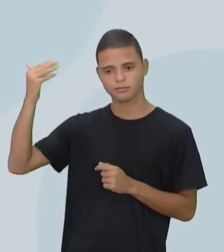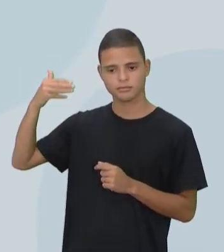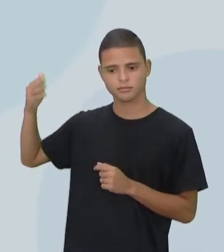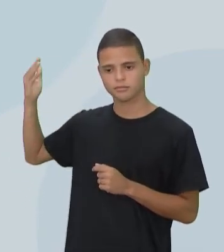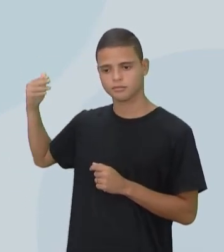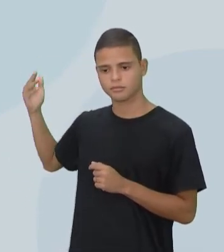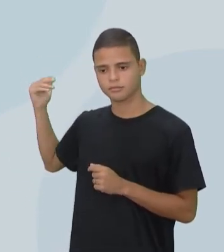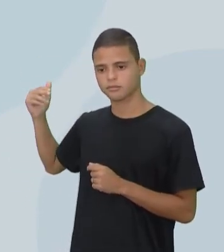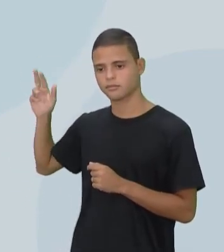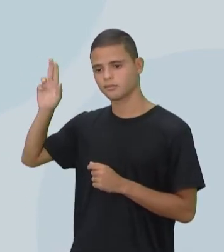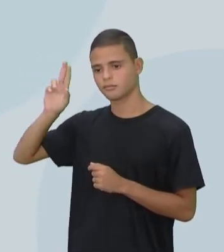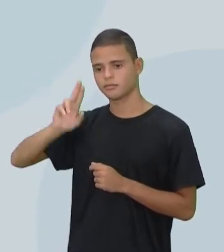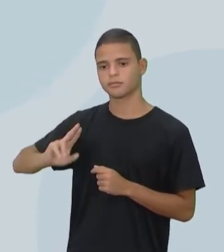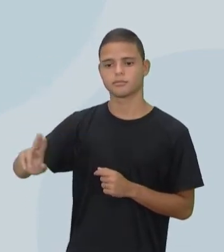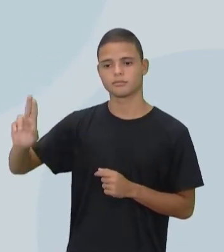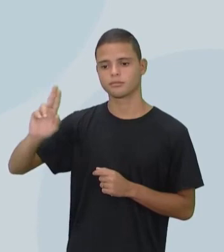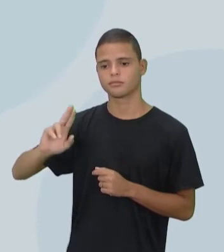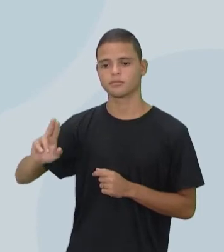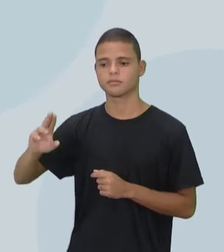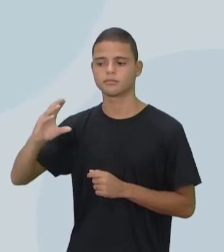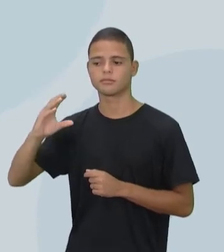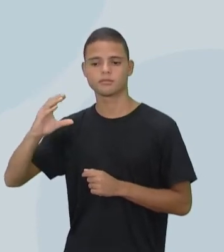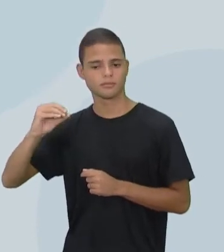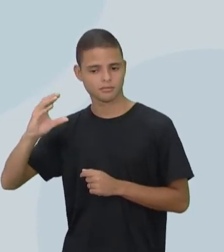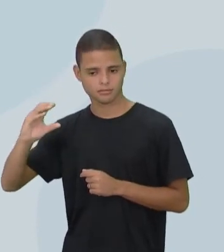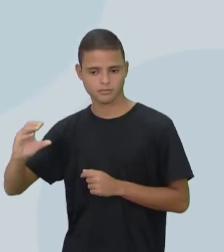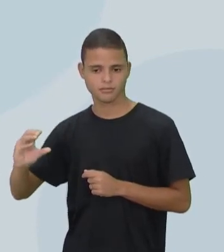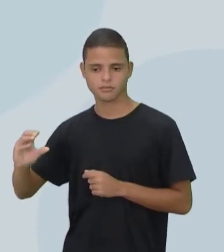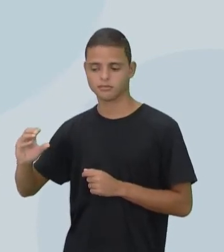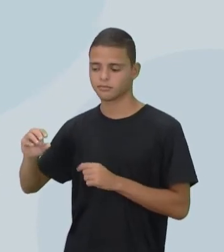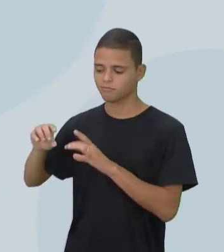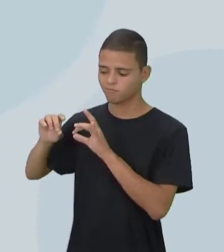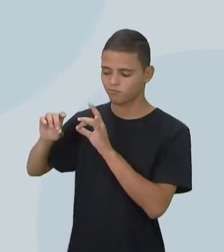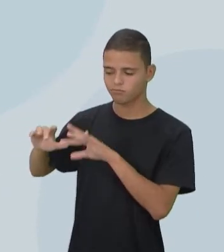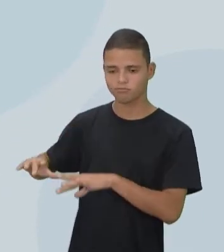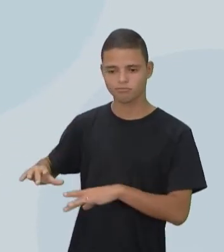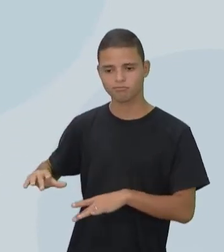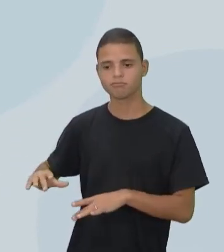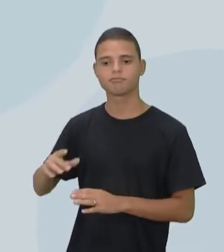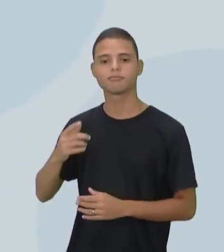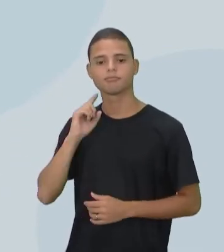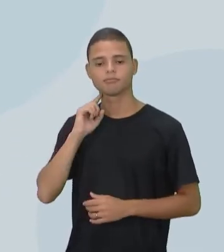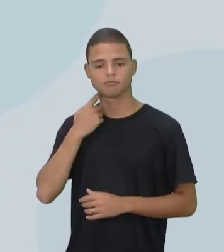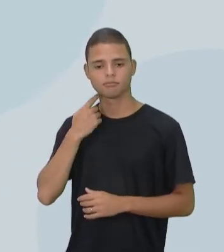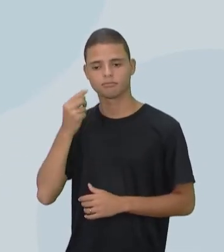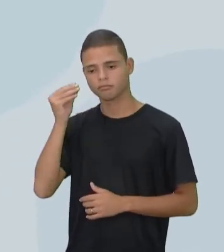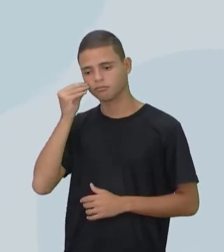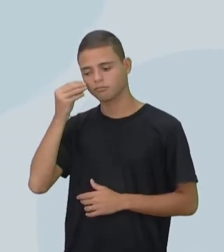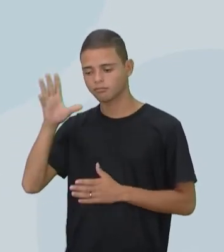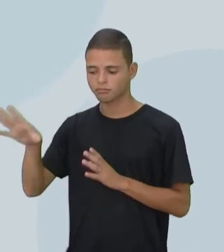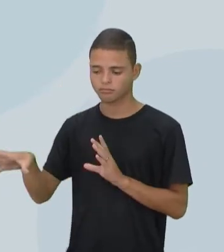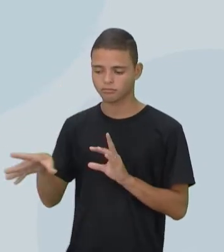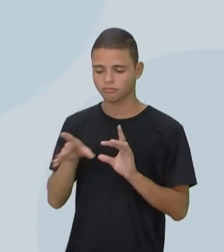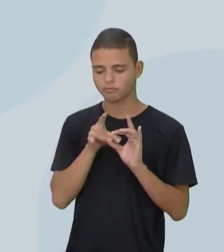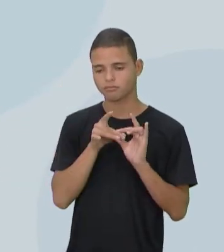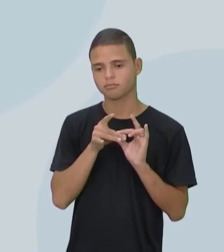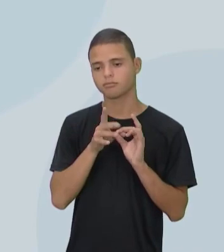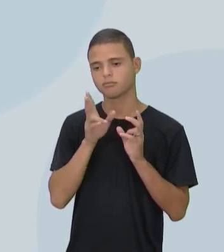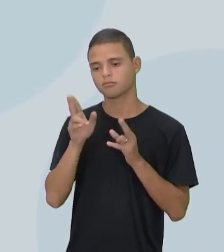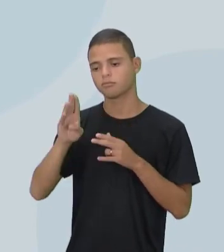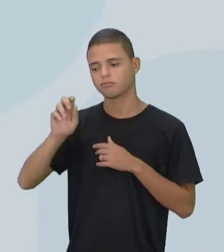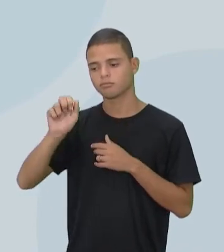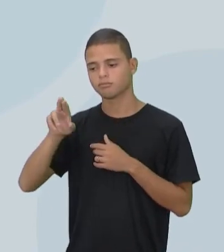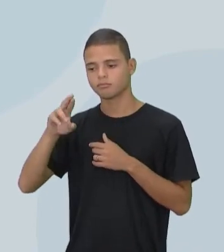fazer liga na construção. Claro que a gente não está falando de construção civil, sim, são construções rústicas, mas da mesma forma que o barro,